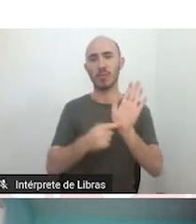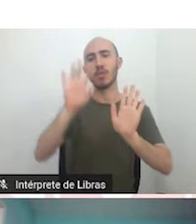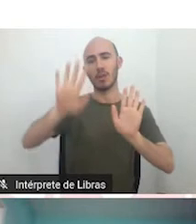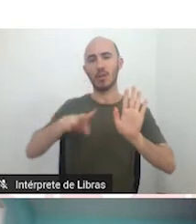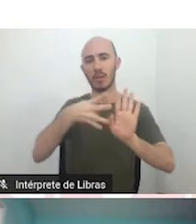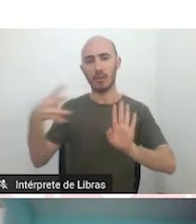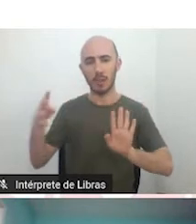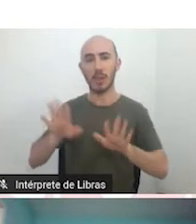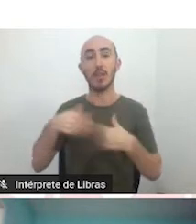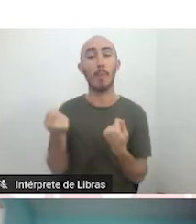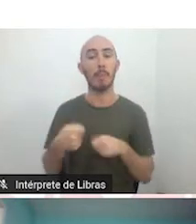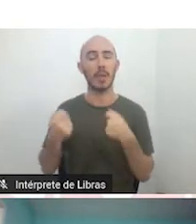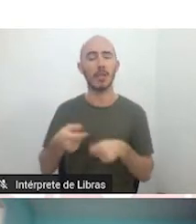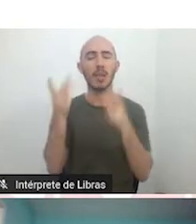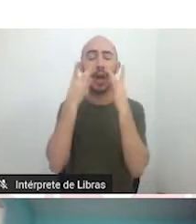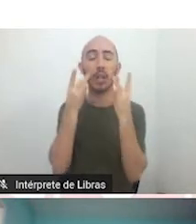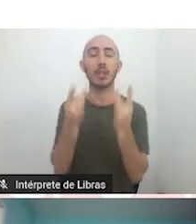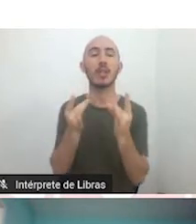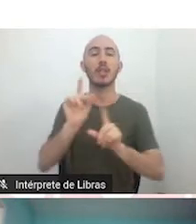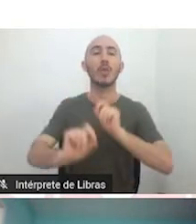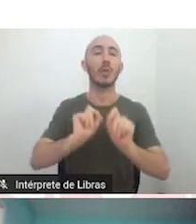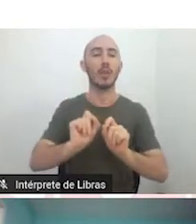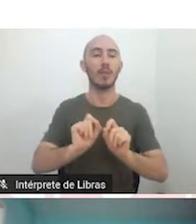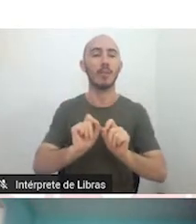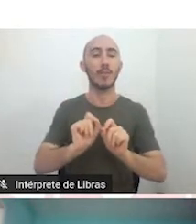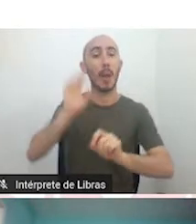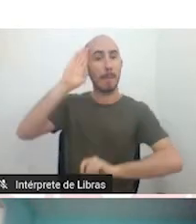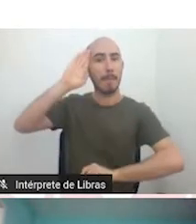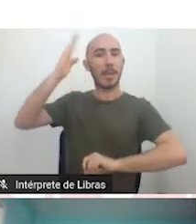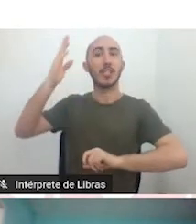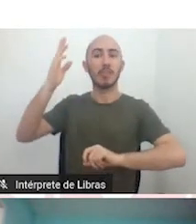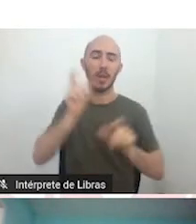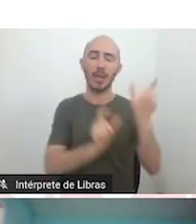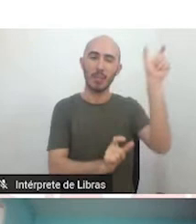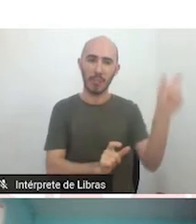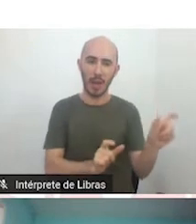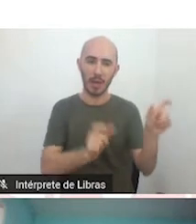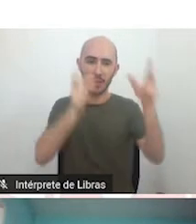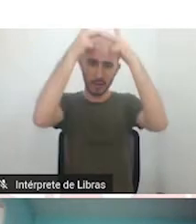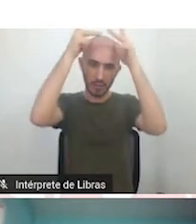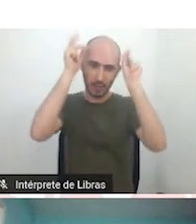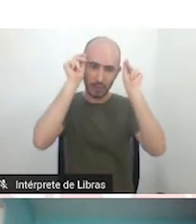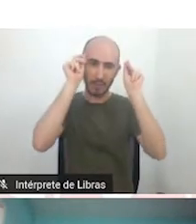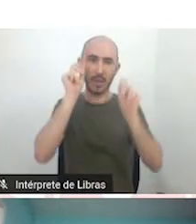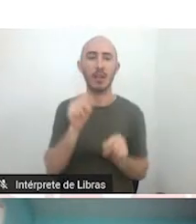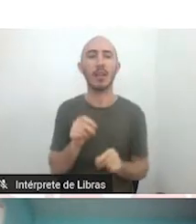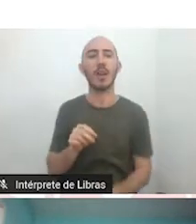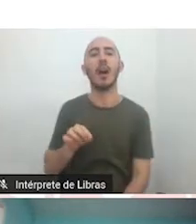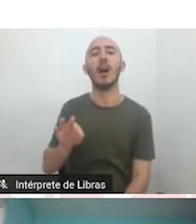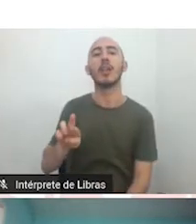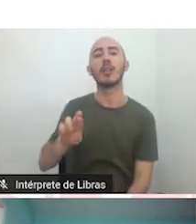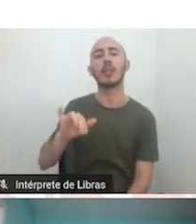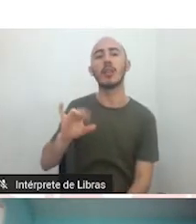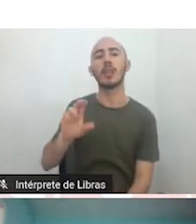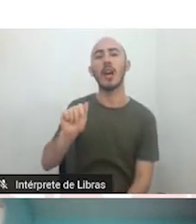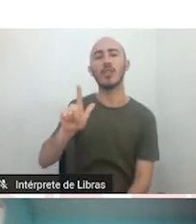atentos, principalmente os enfermeiros da triagem precisam ficar atentos aos pacientes idosos, porque às vezes